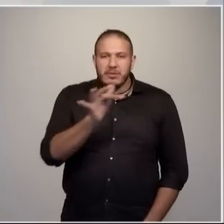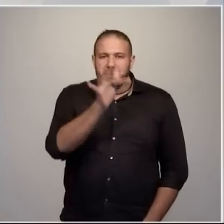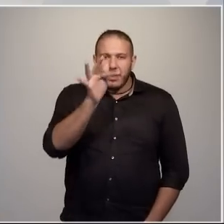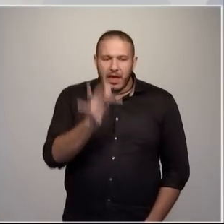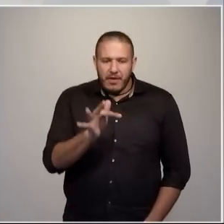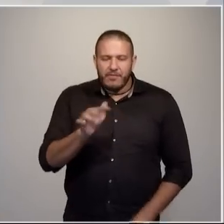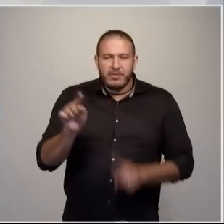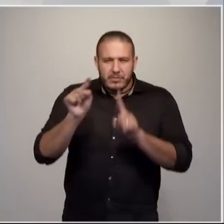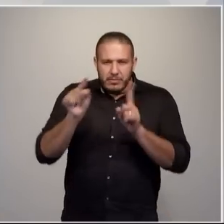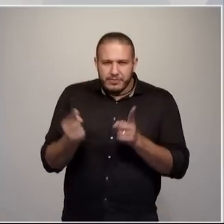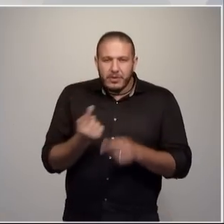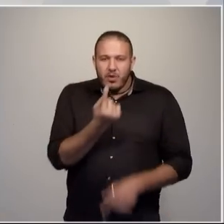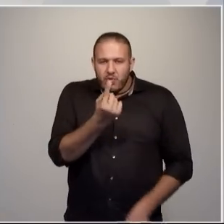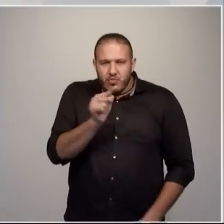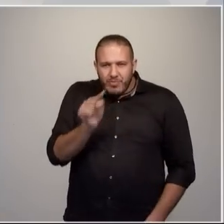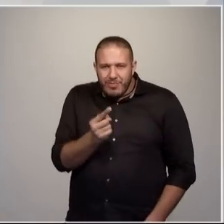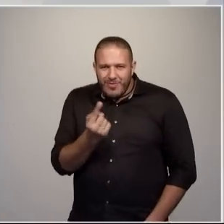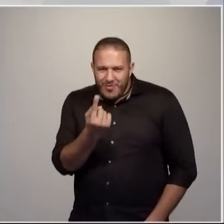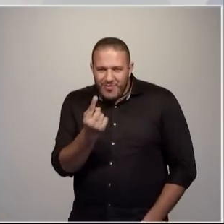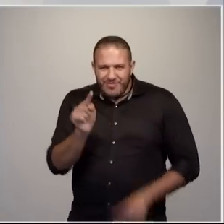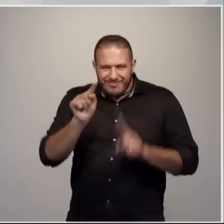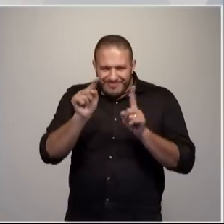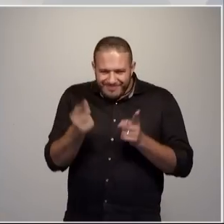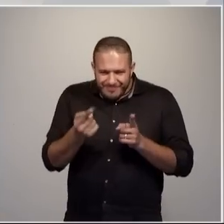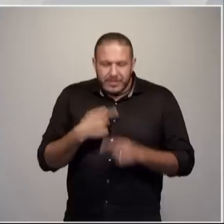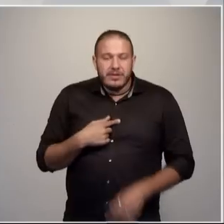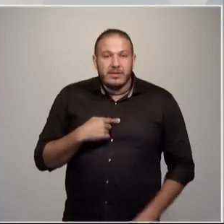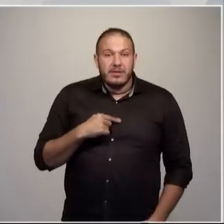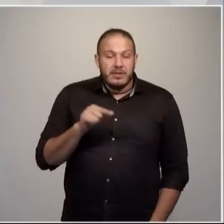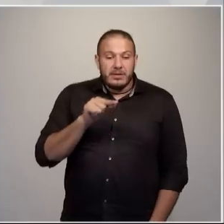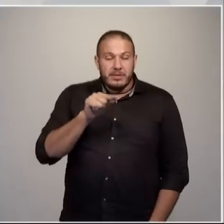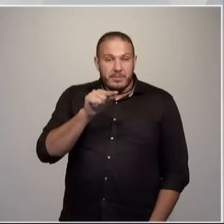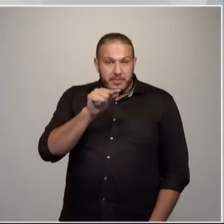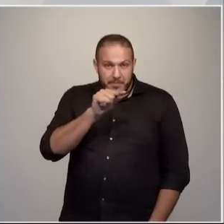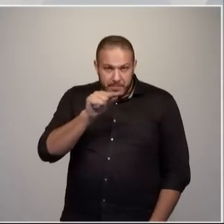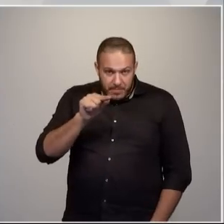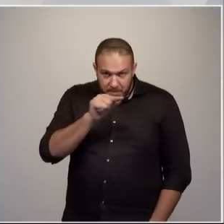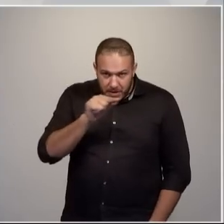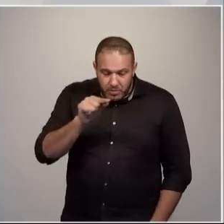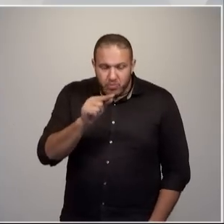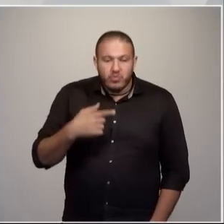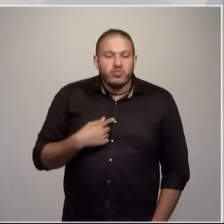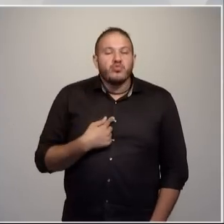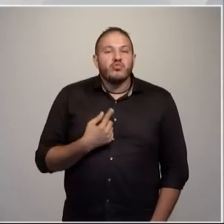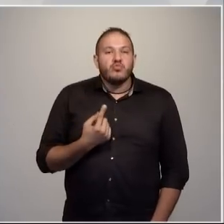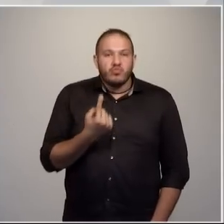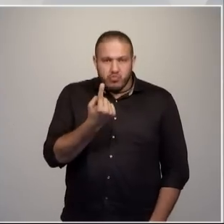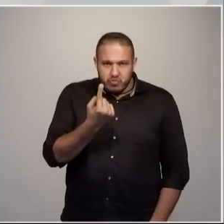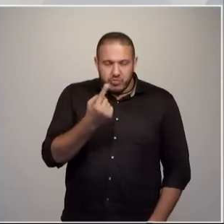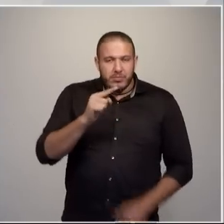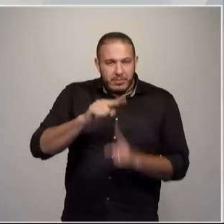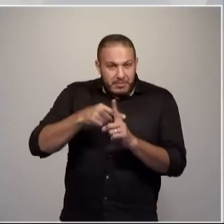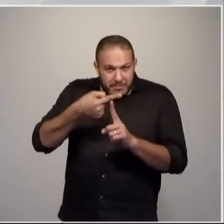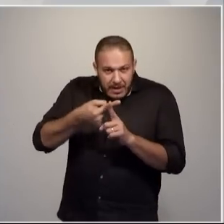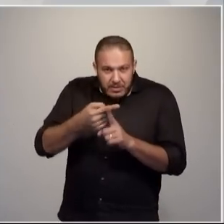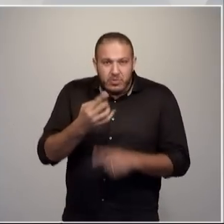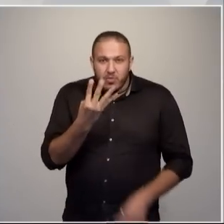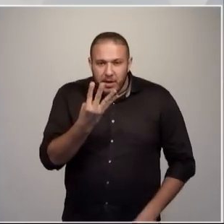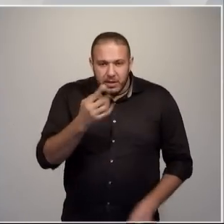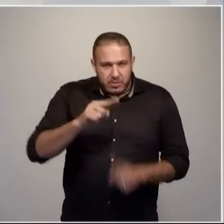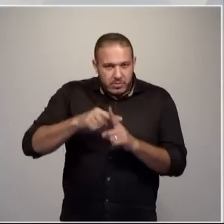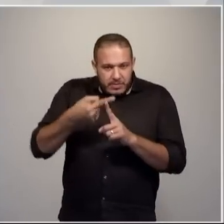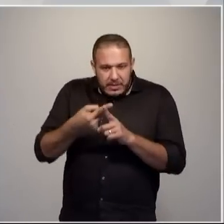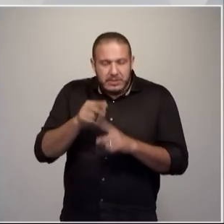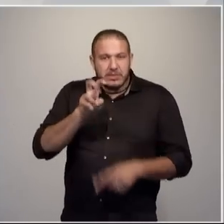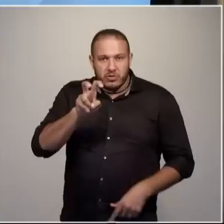1, eu vou obter 1 menos 1 mais 4 mais 5, que dá 9, 1